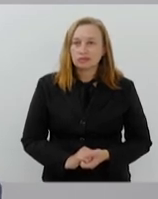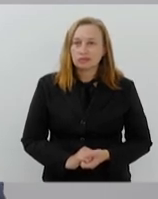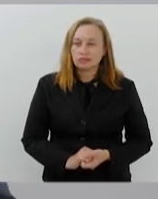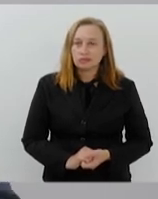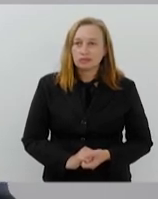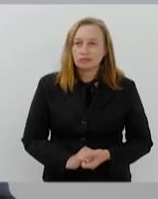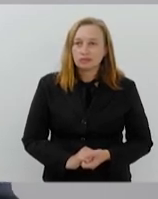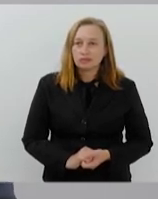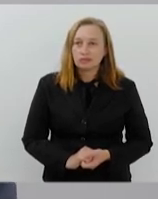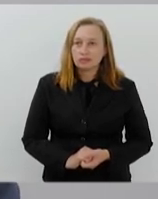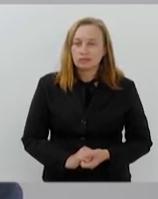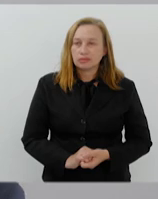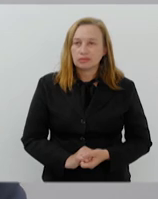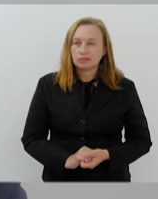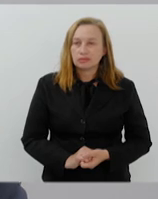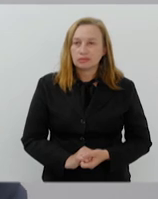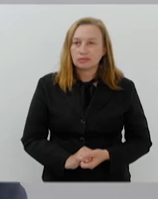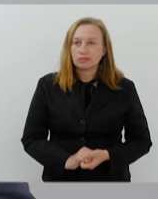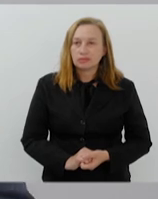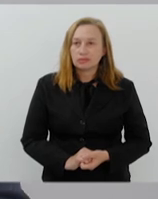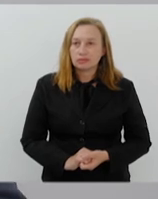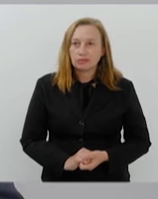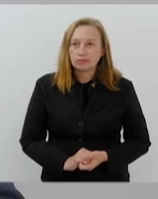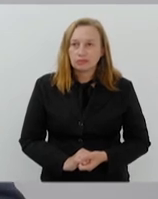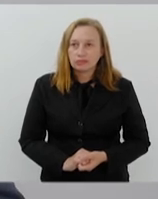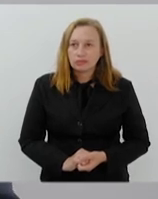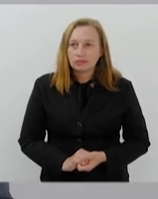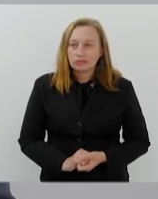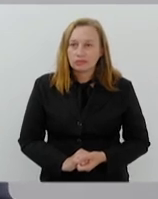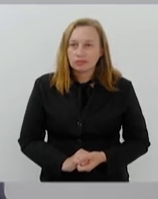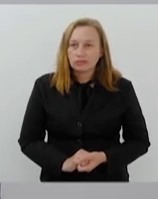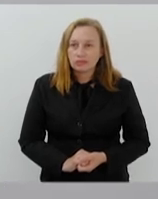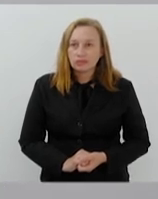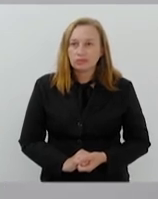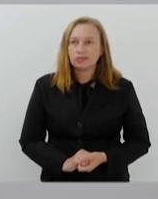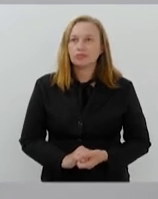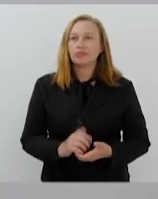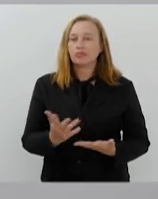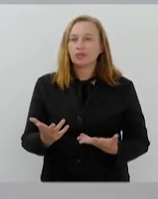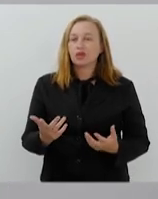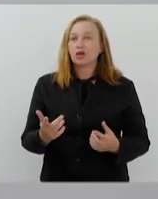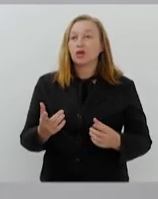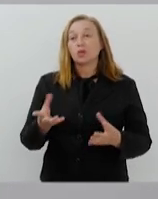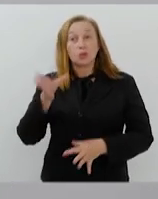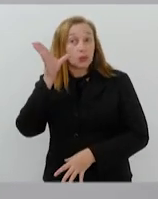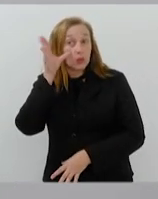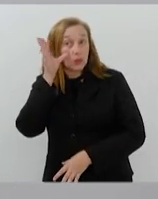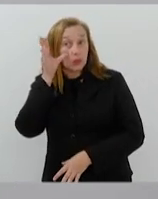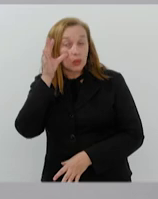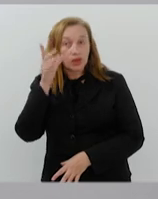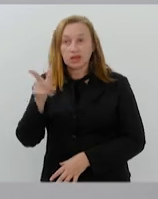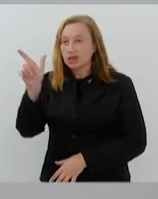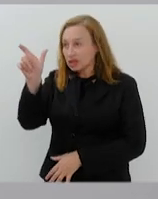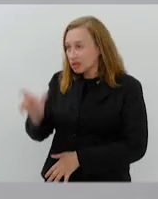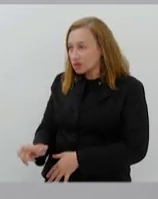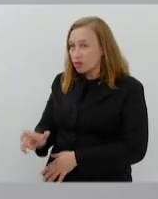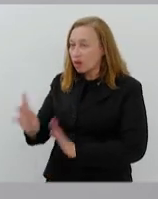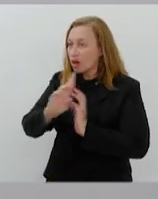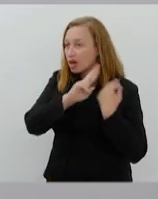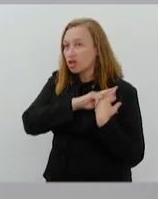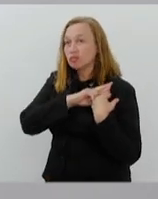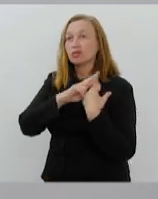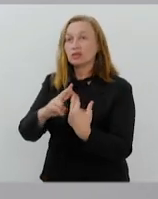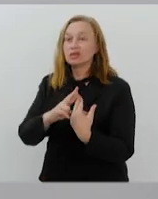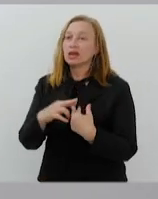de valor o que me cabe é saber se houve conflito de interesse da senhora ter sido a responsável por